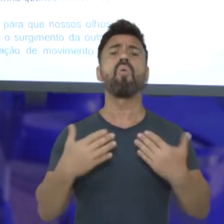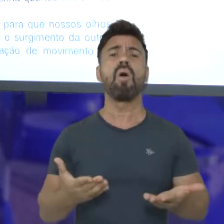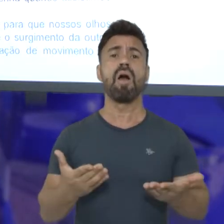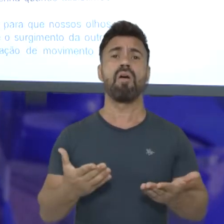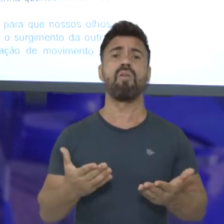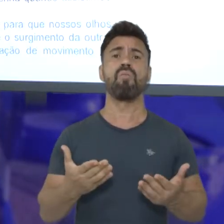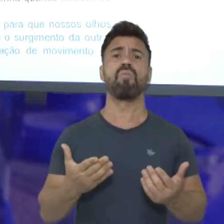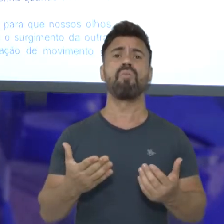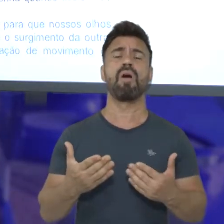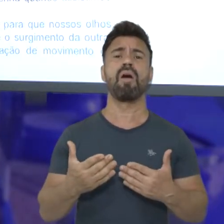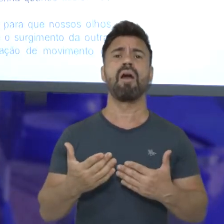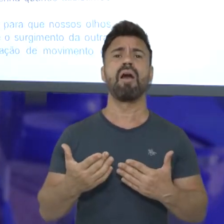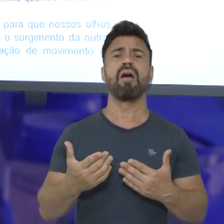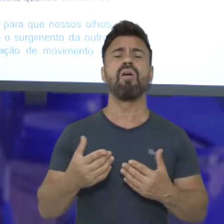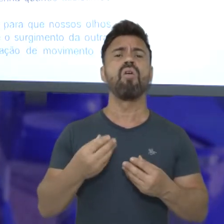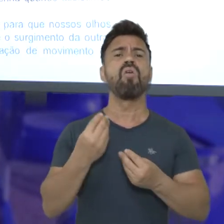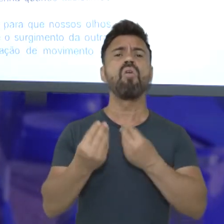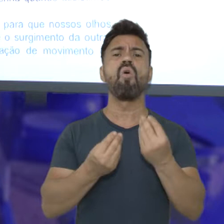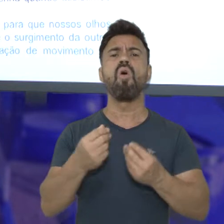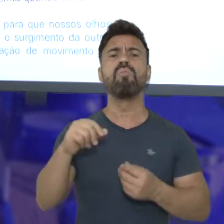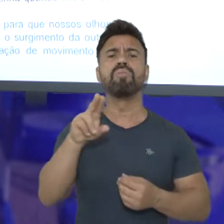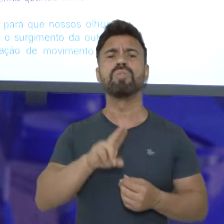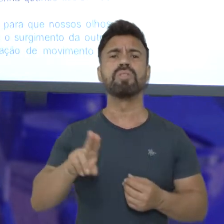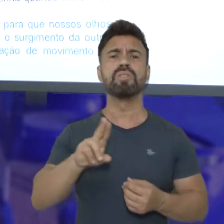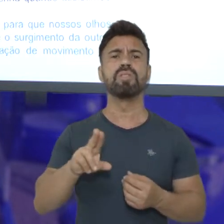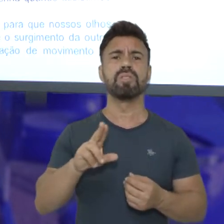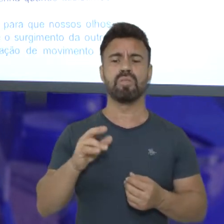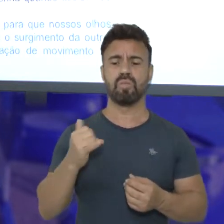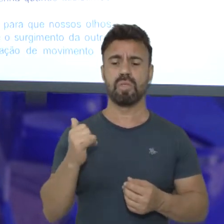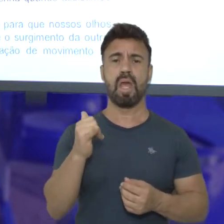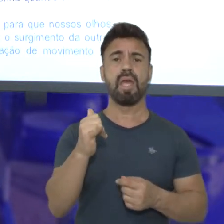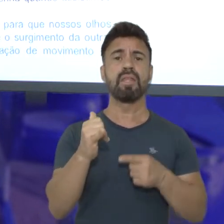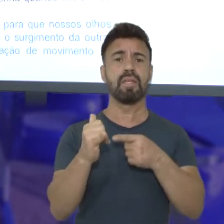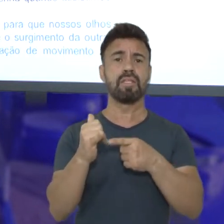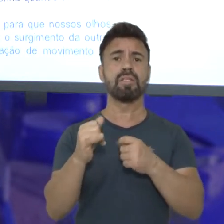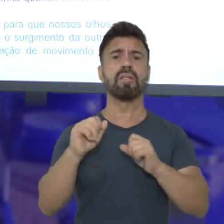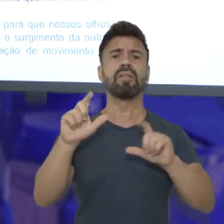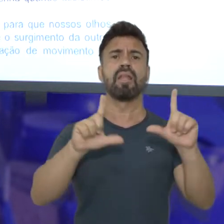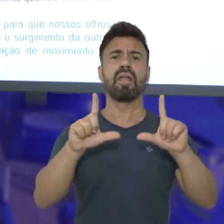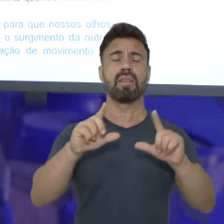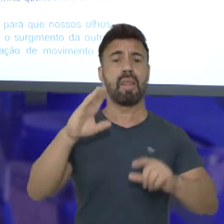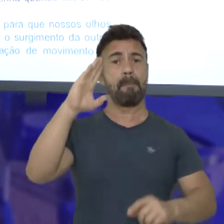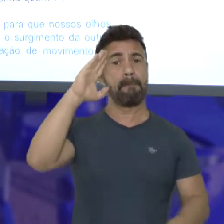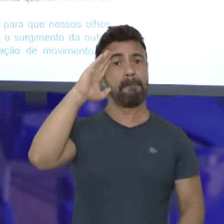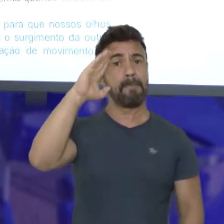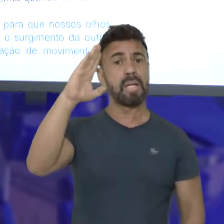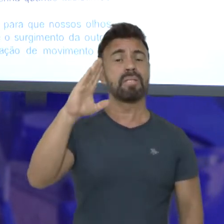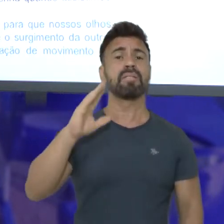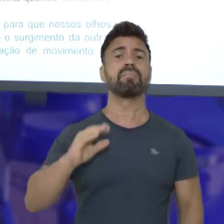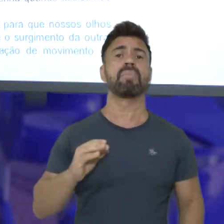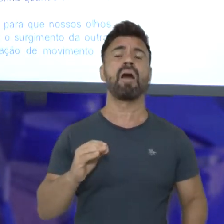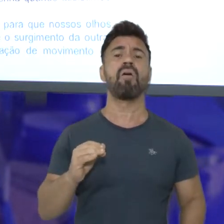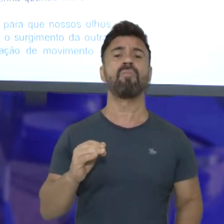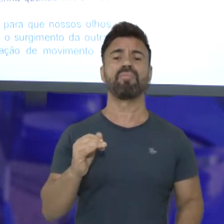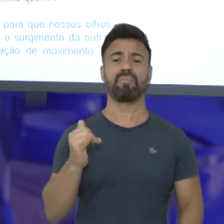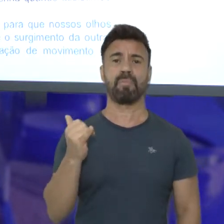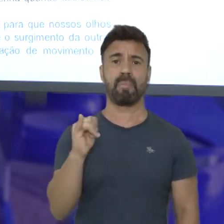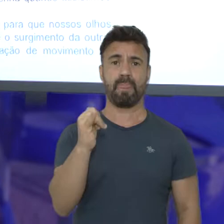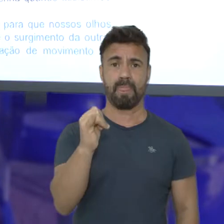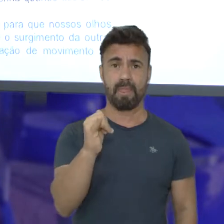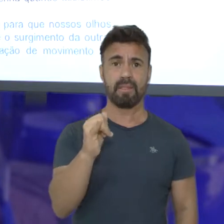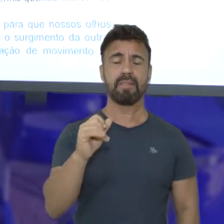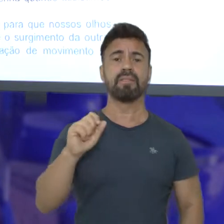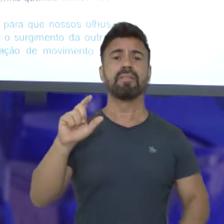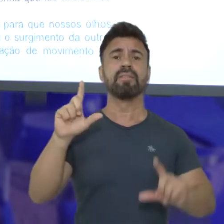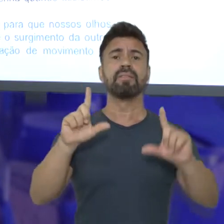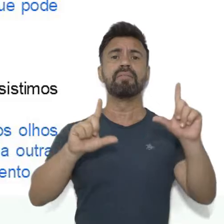função dessa usina, né? Qual é a função dessa fonte de energia? Então, a principal função dessa fonte de energia